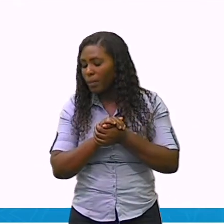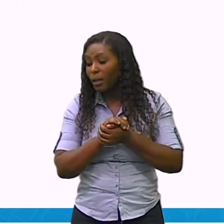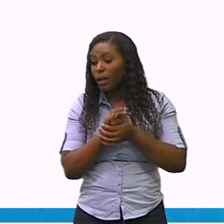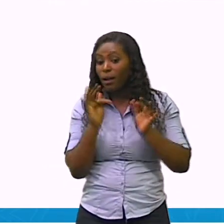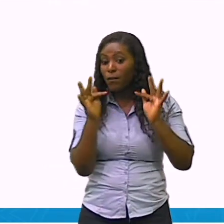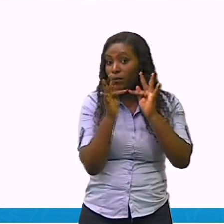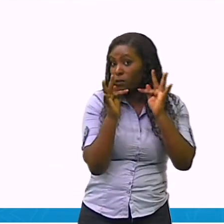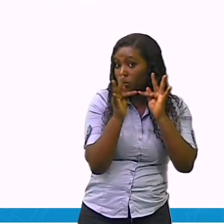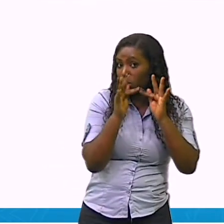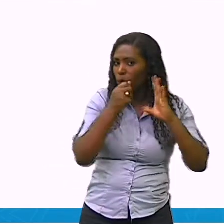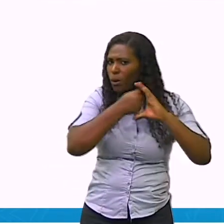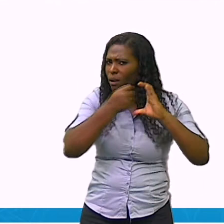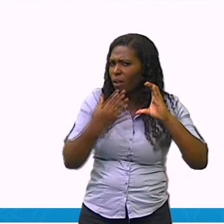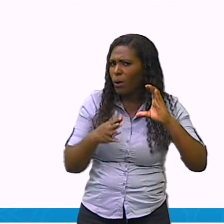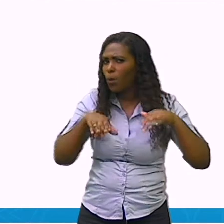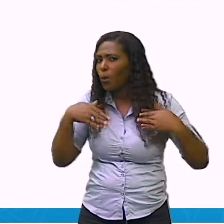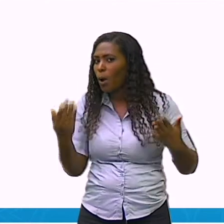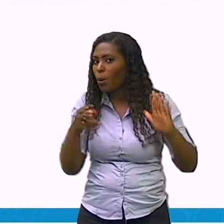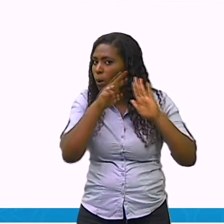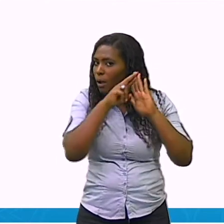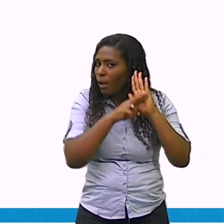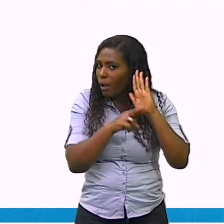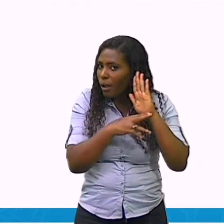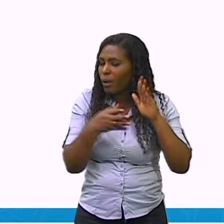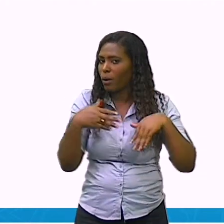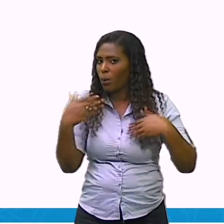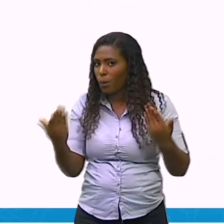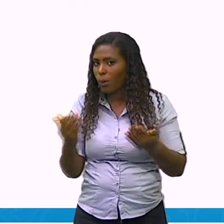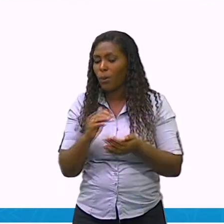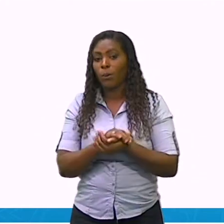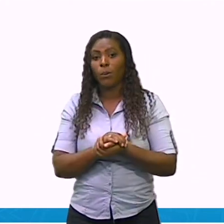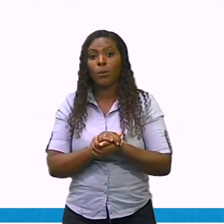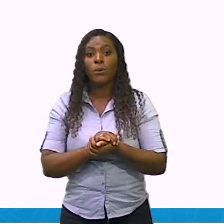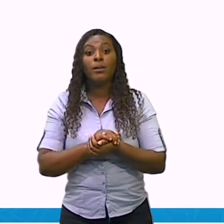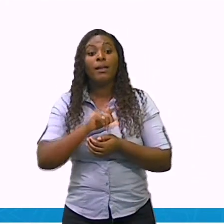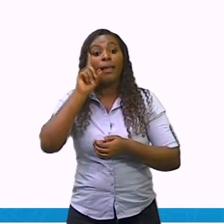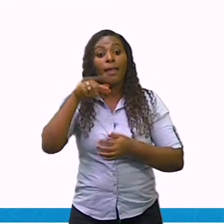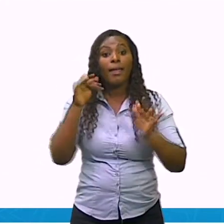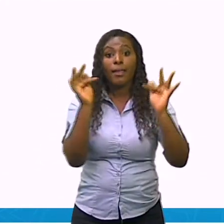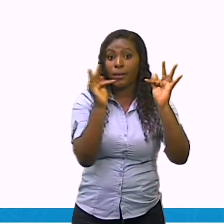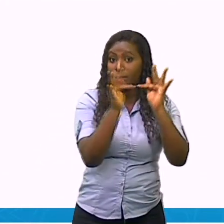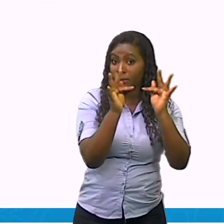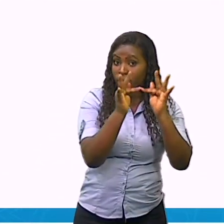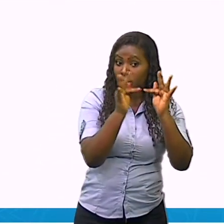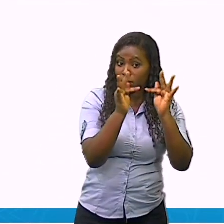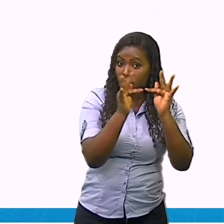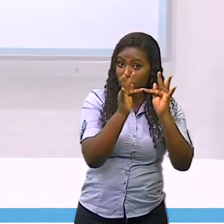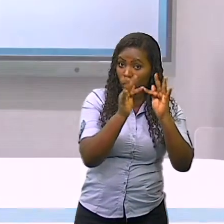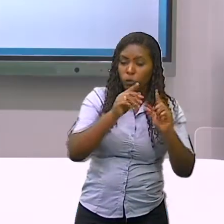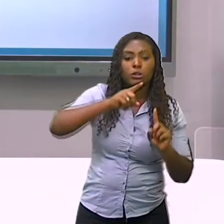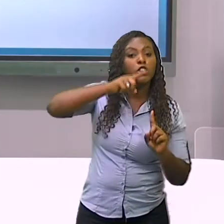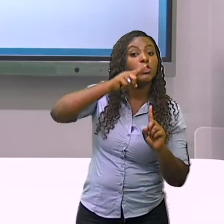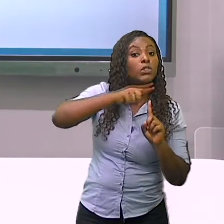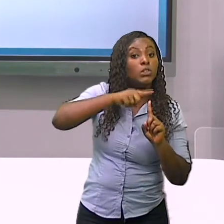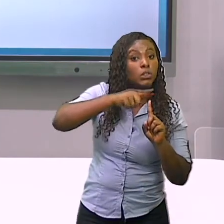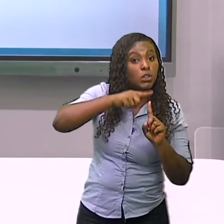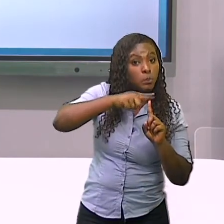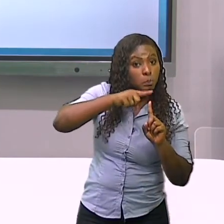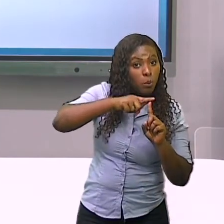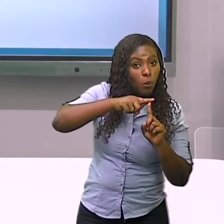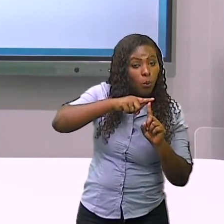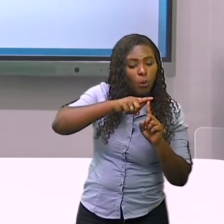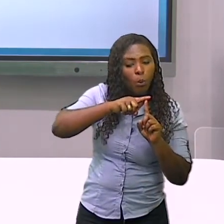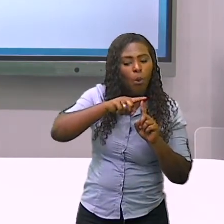aqui a notação f de x, a minha função cuja variável dependente é